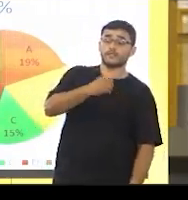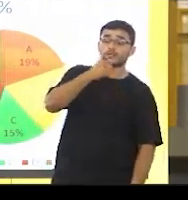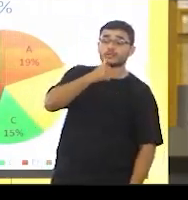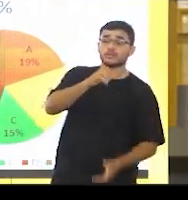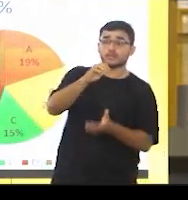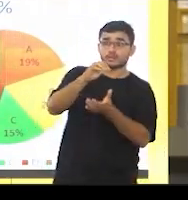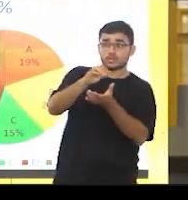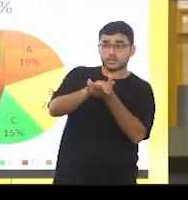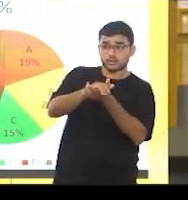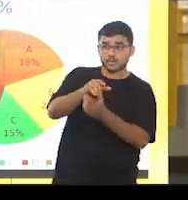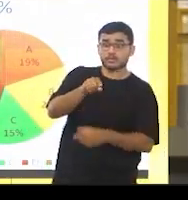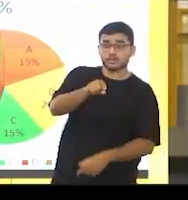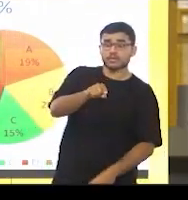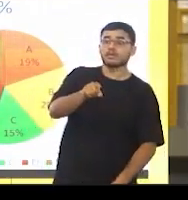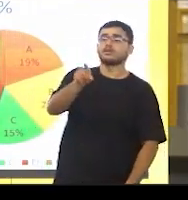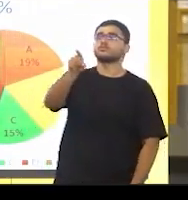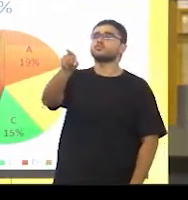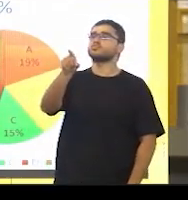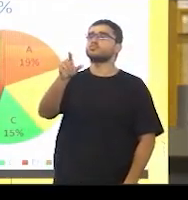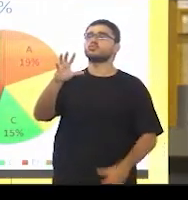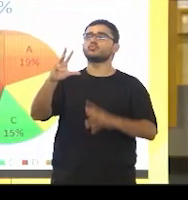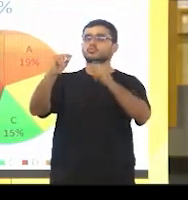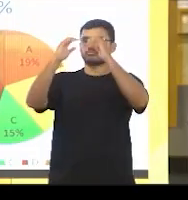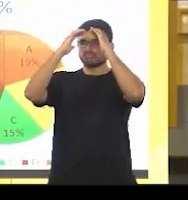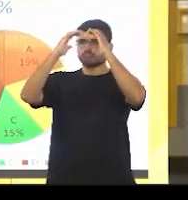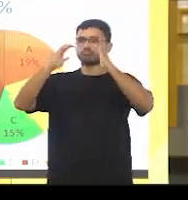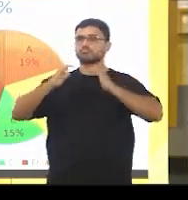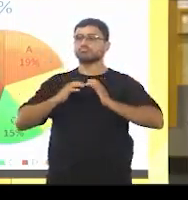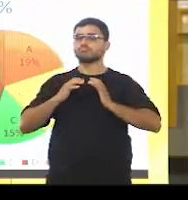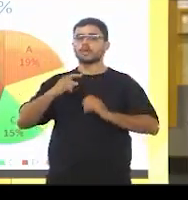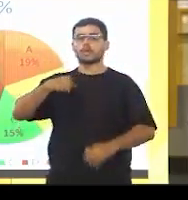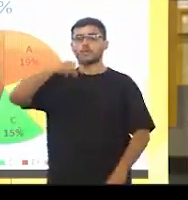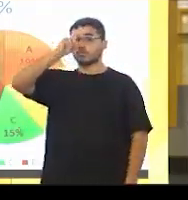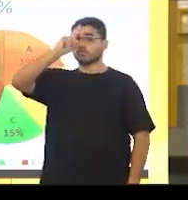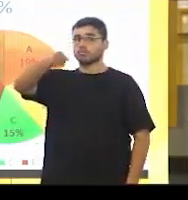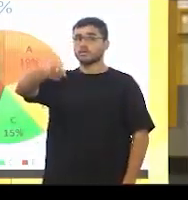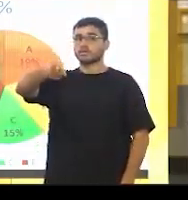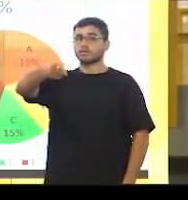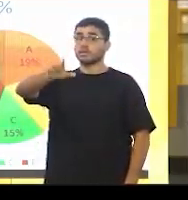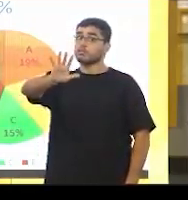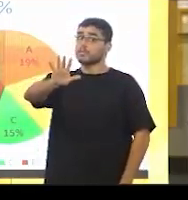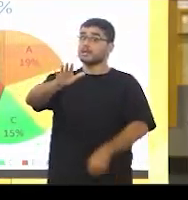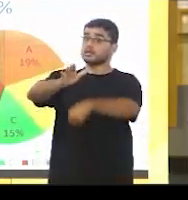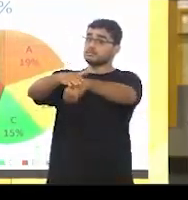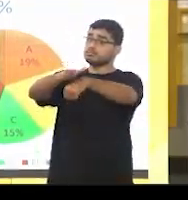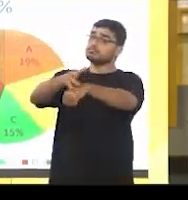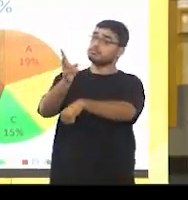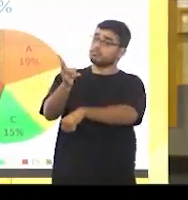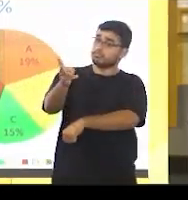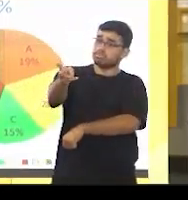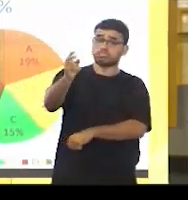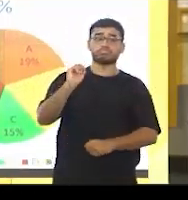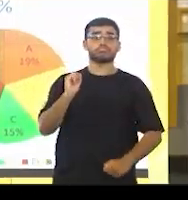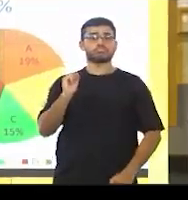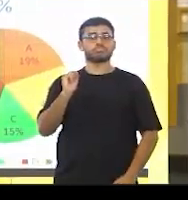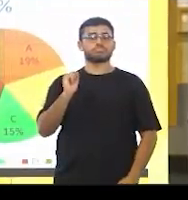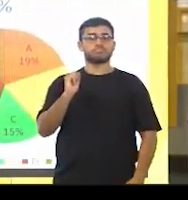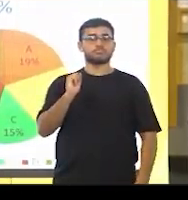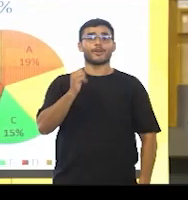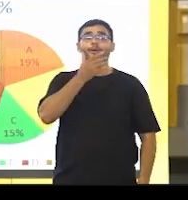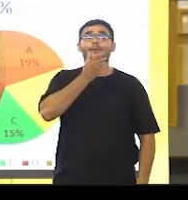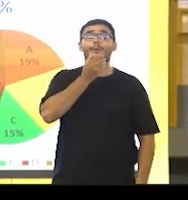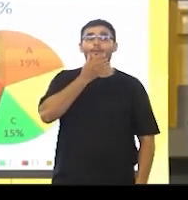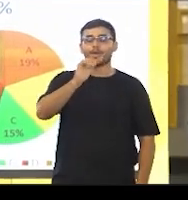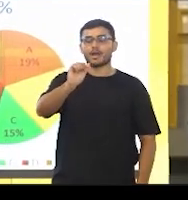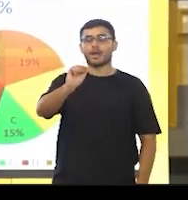me dever obediência. Era assim que o Alexandre fazia. Ao invés de ele dominar por imposição,